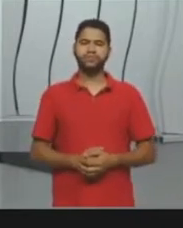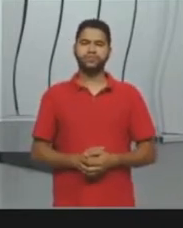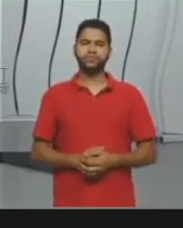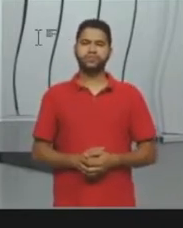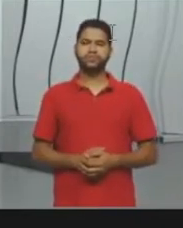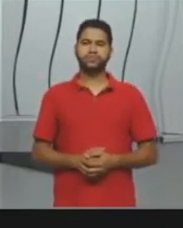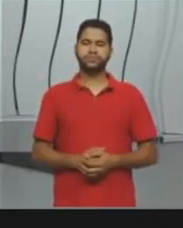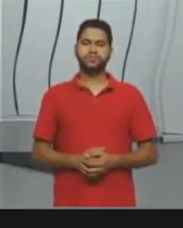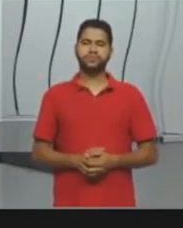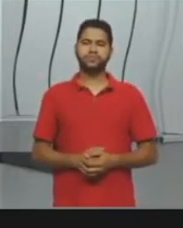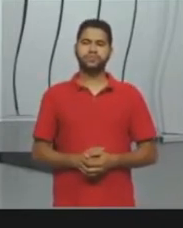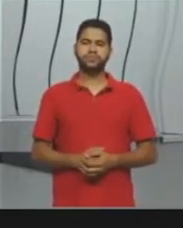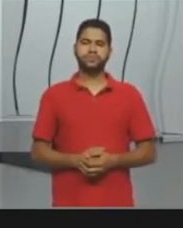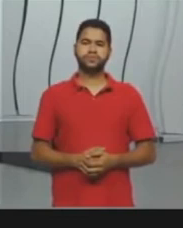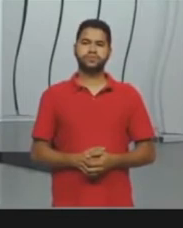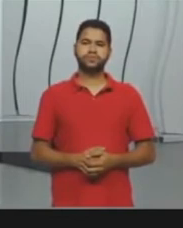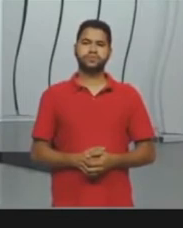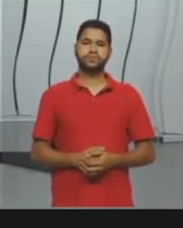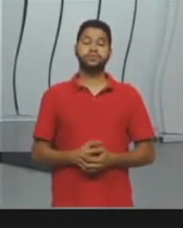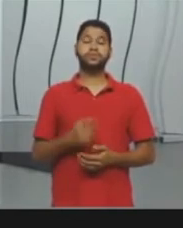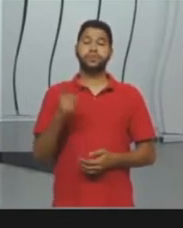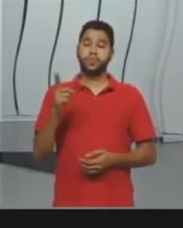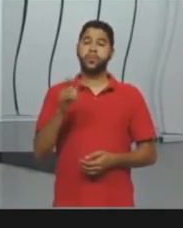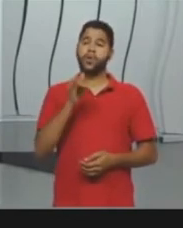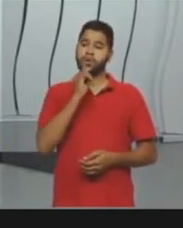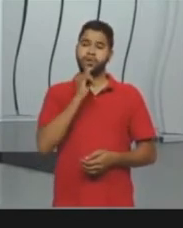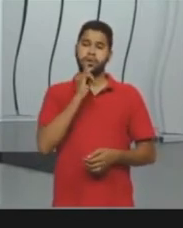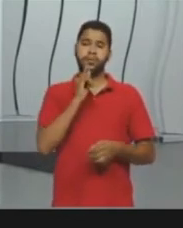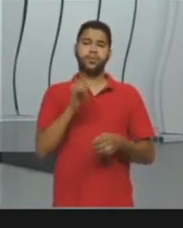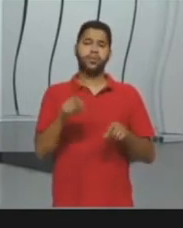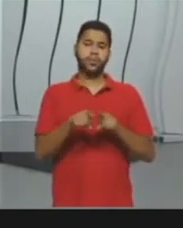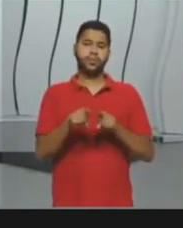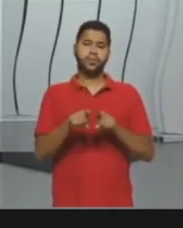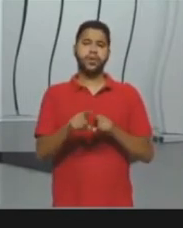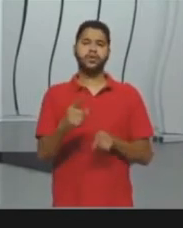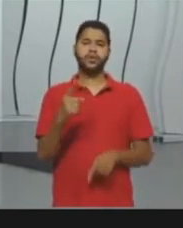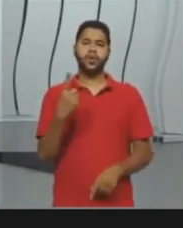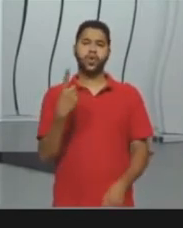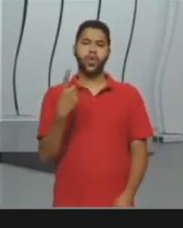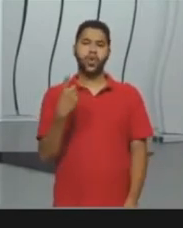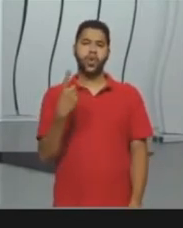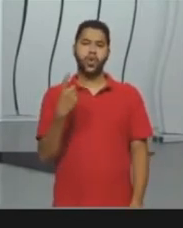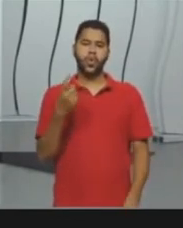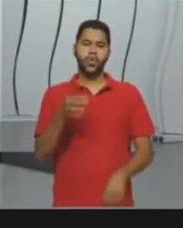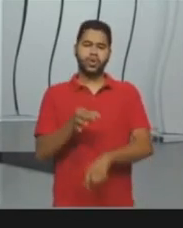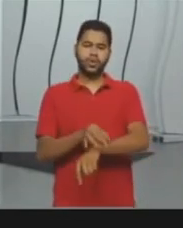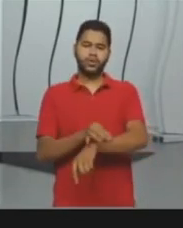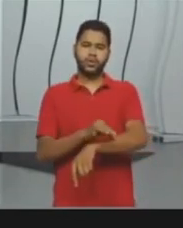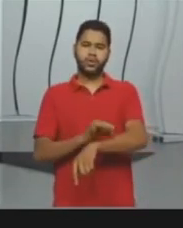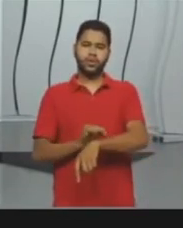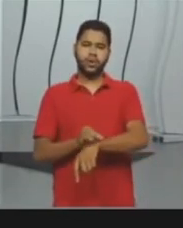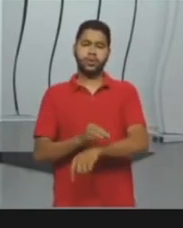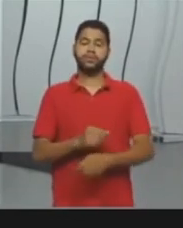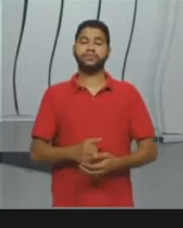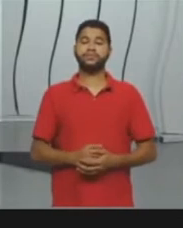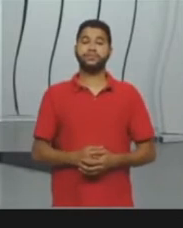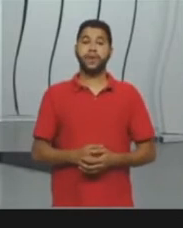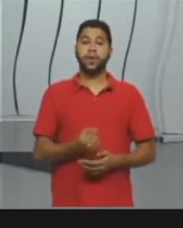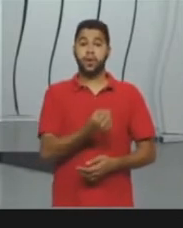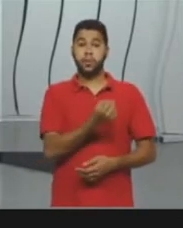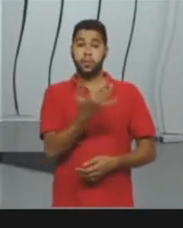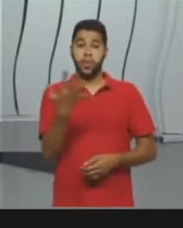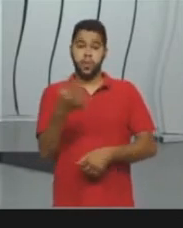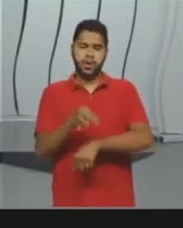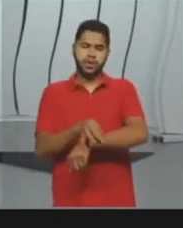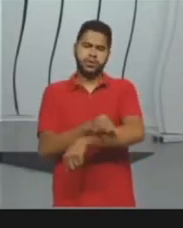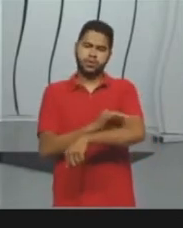anos passam. E ele é um exemplo aí de organismo unicelular. Agora, organismos pluricelulares.